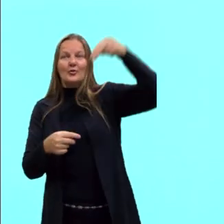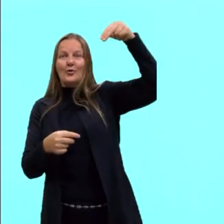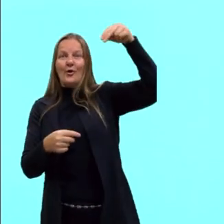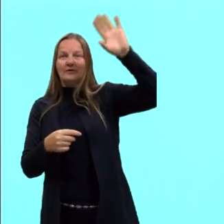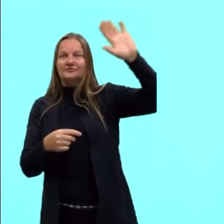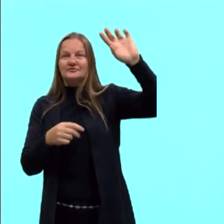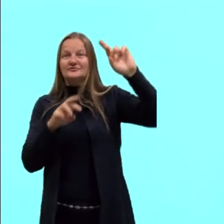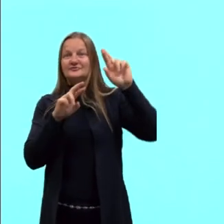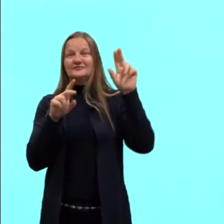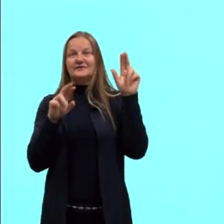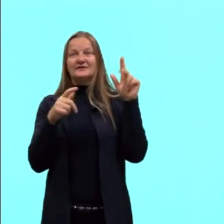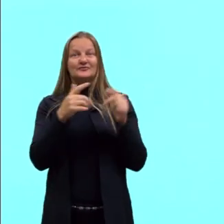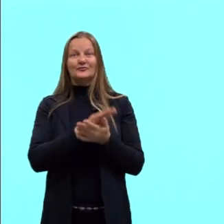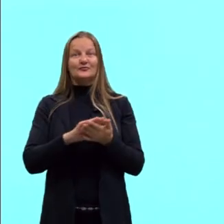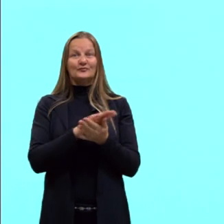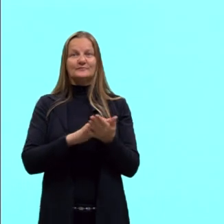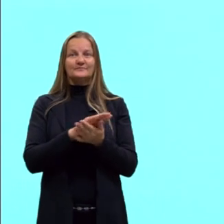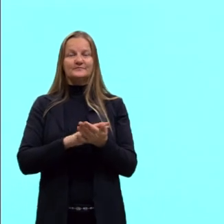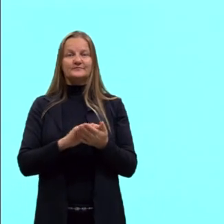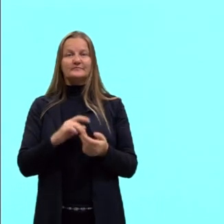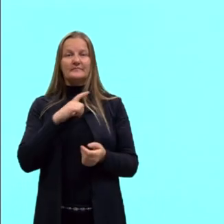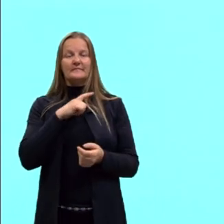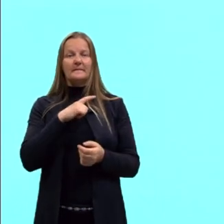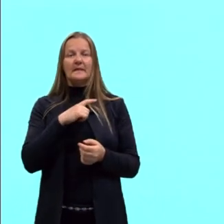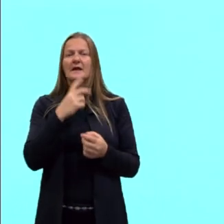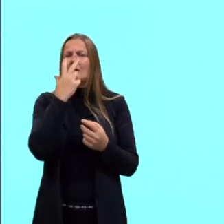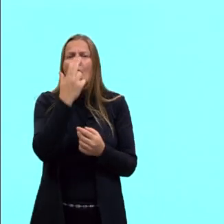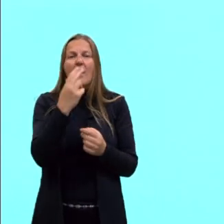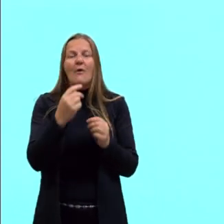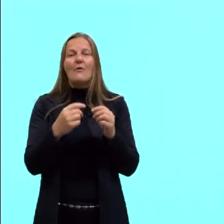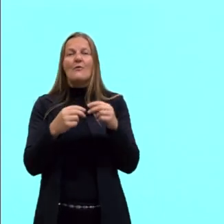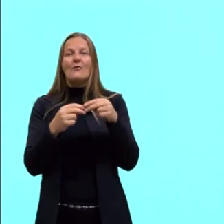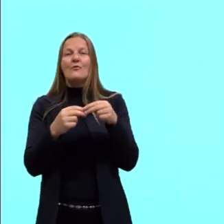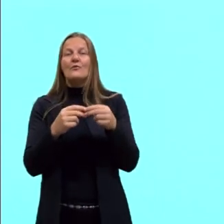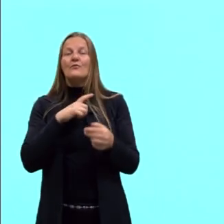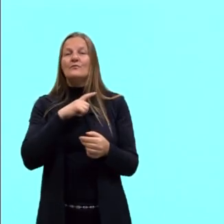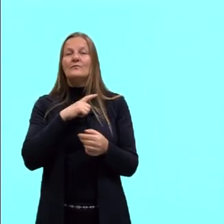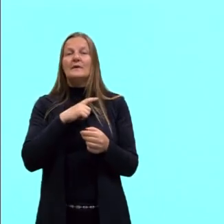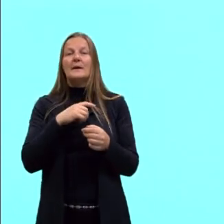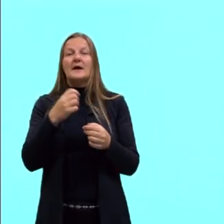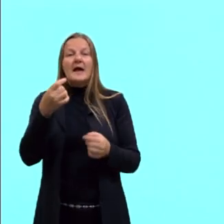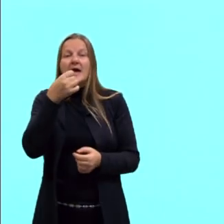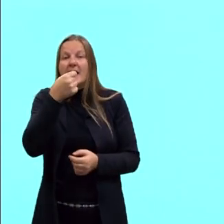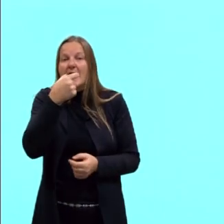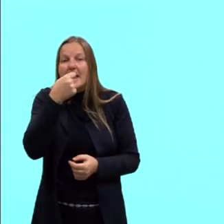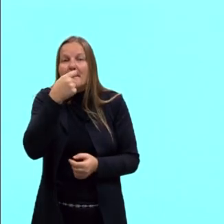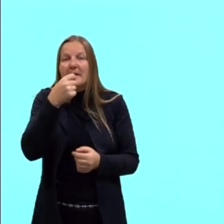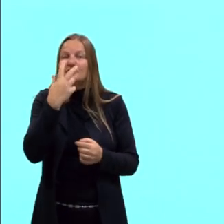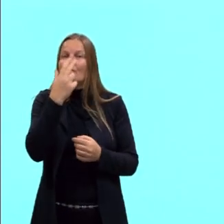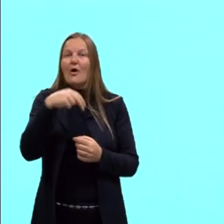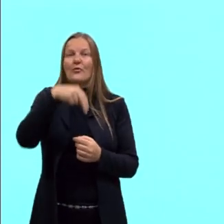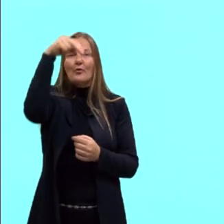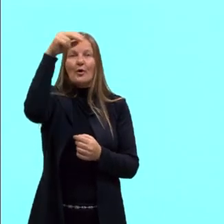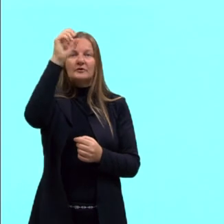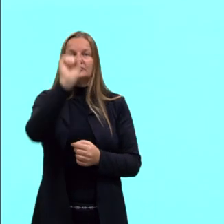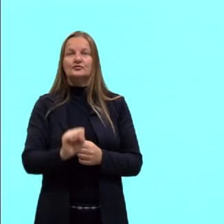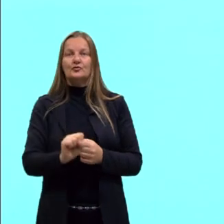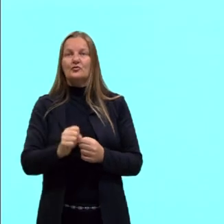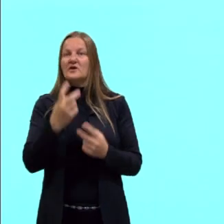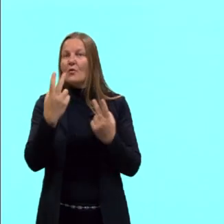grande frequência tá então tu não vai mandar a mesma quantidade de medicamento para todos os estados não tu vai